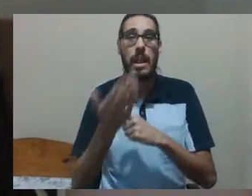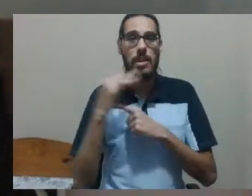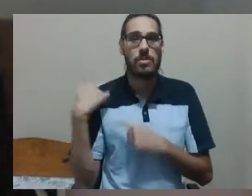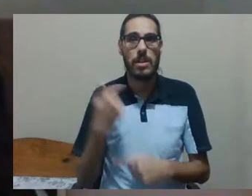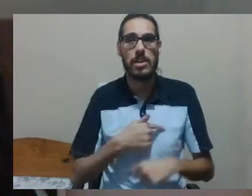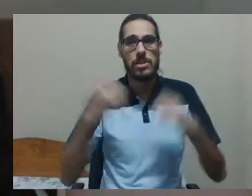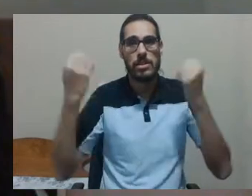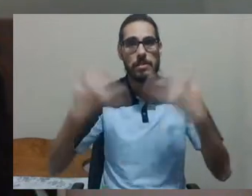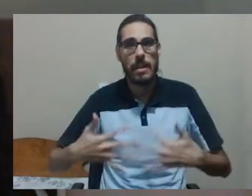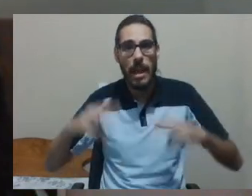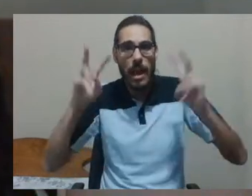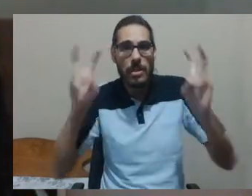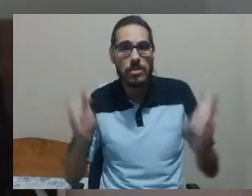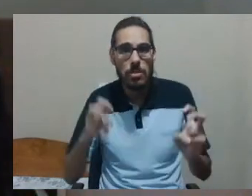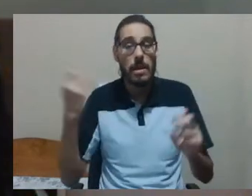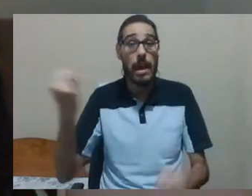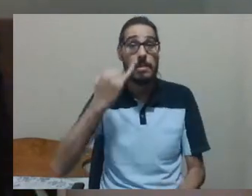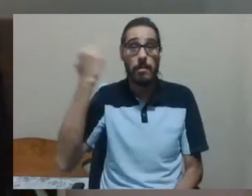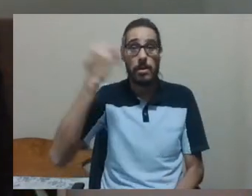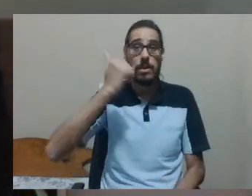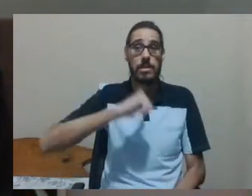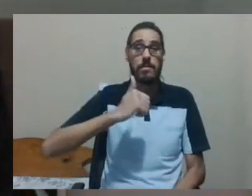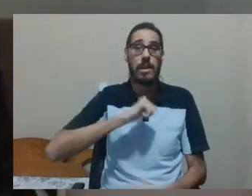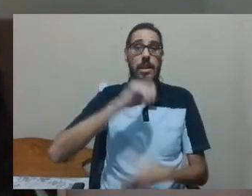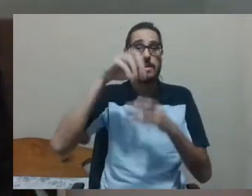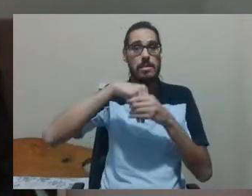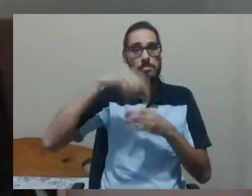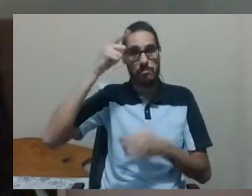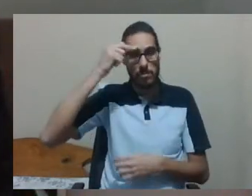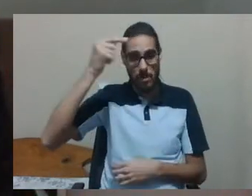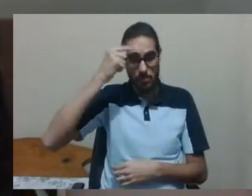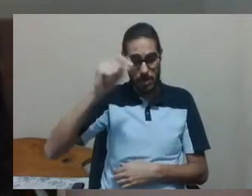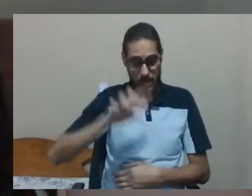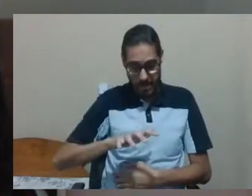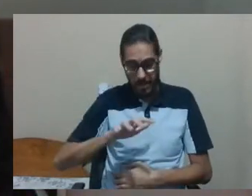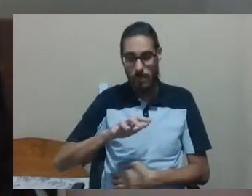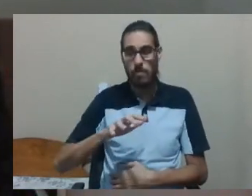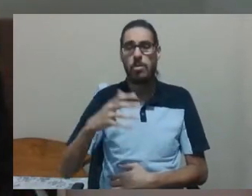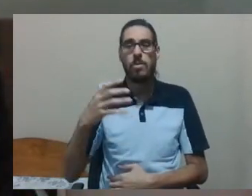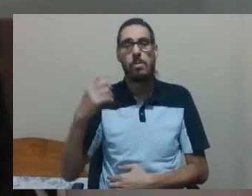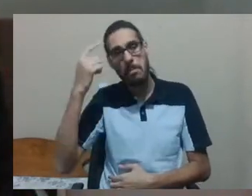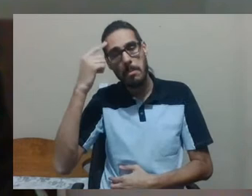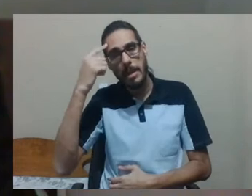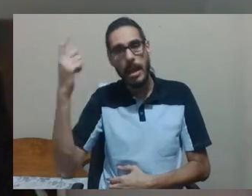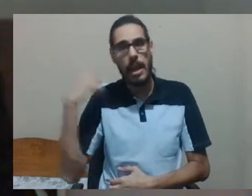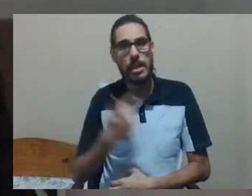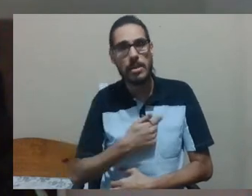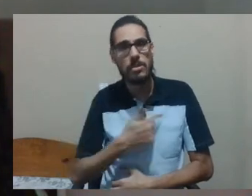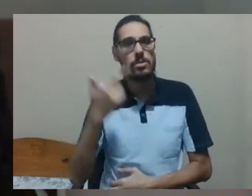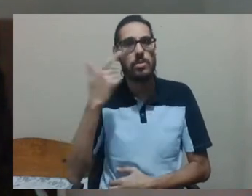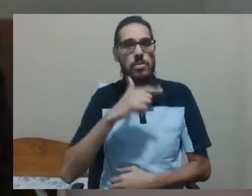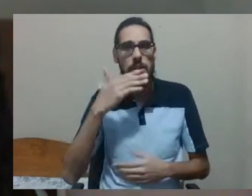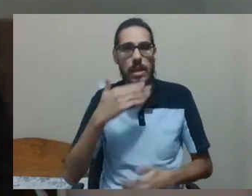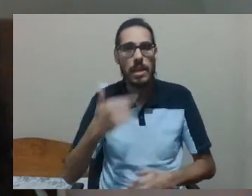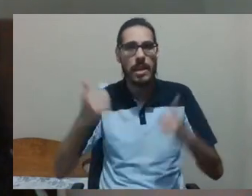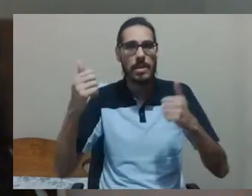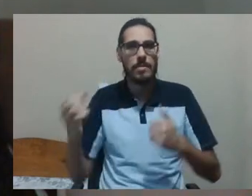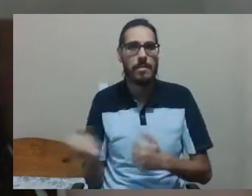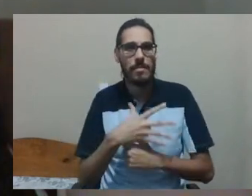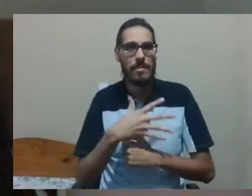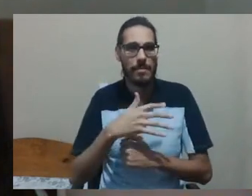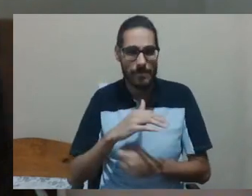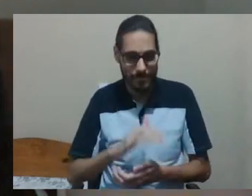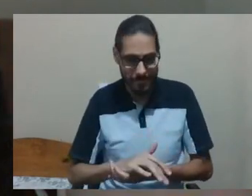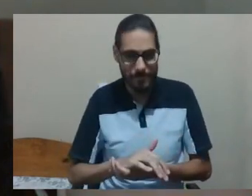da avaliação na graduação. Num propósito de modernização, que é o que nós estamos querendo,